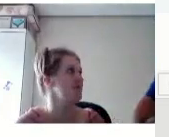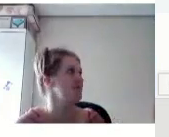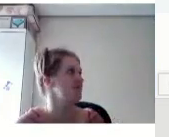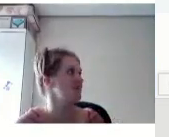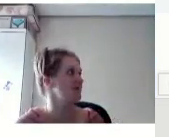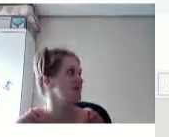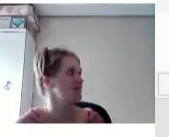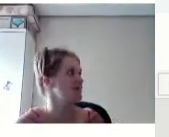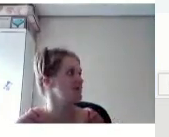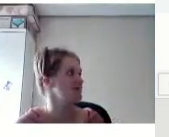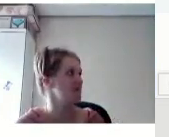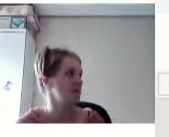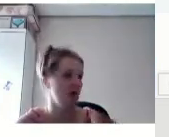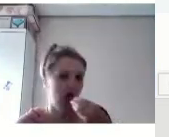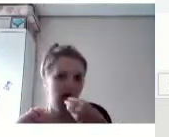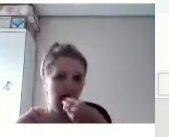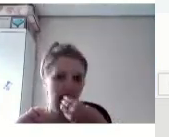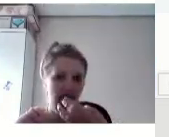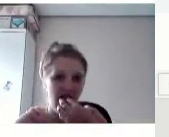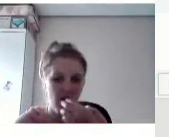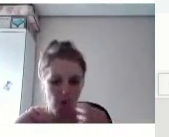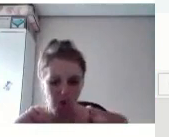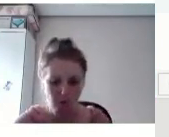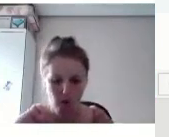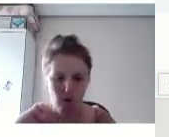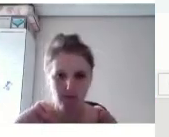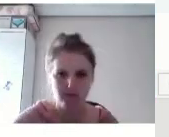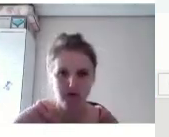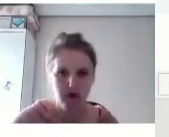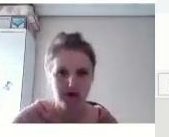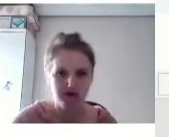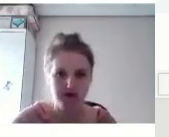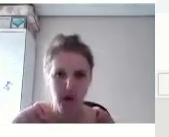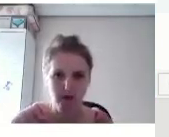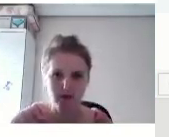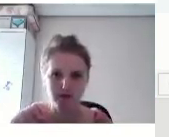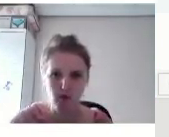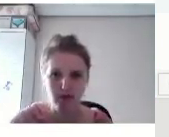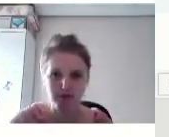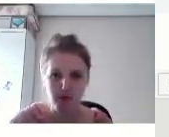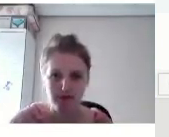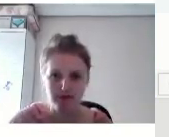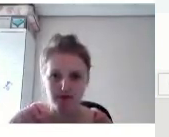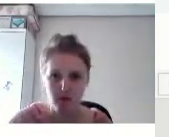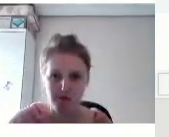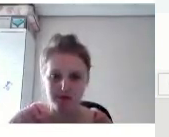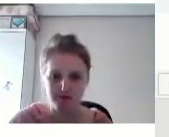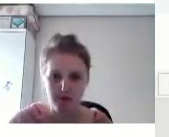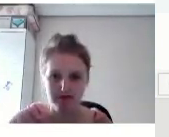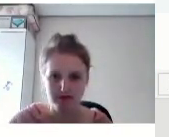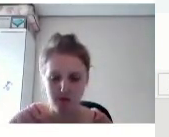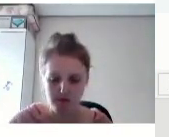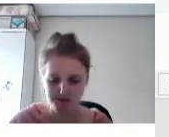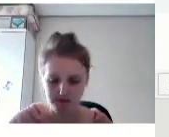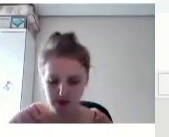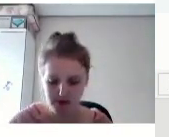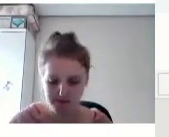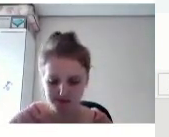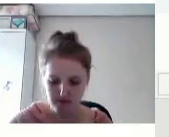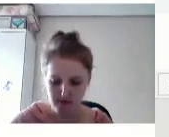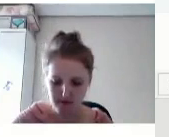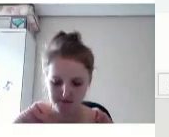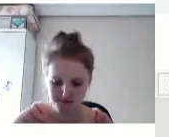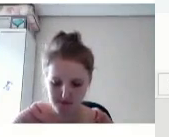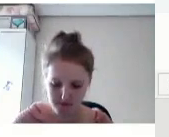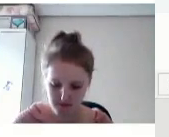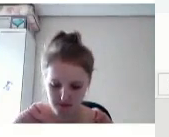da funcional hamiltoniana em termos da densidade lagrangiana, né? Ou em termos da lagrangiana. Tá? Então a gente já